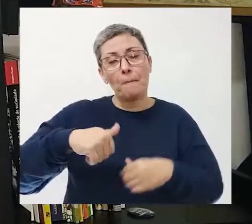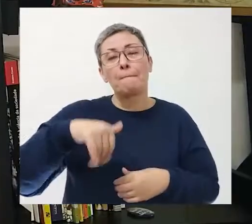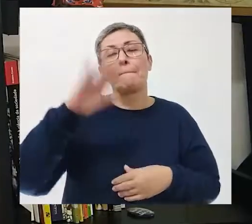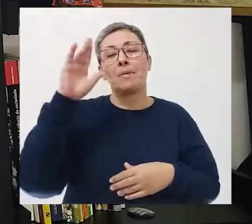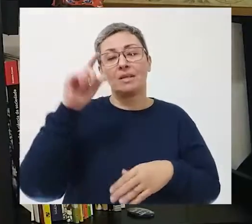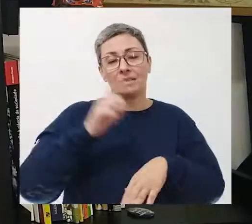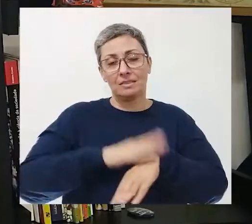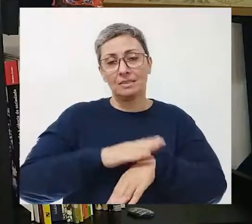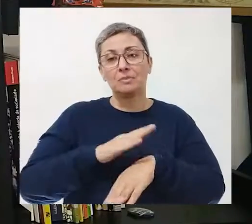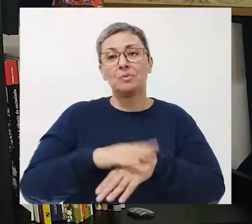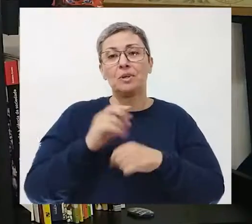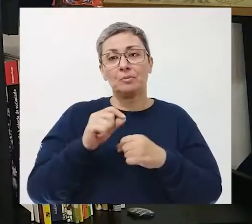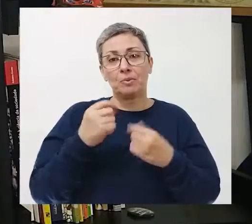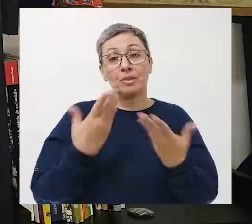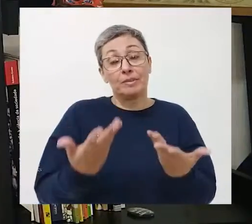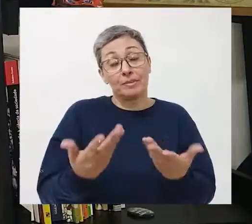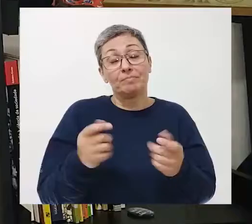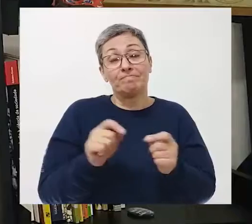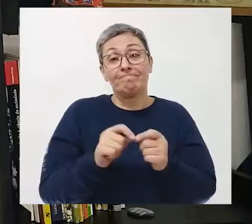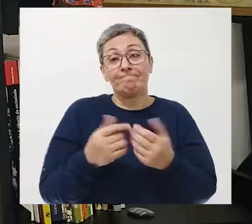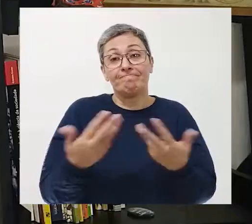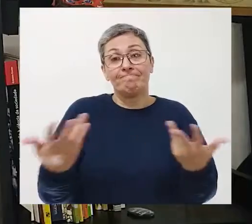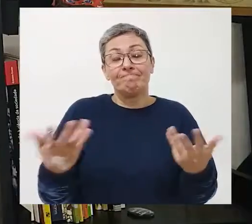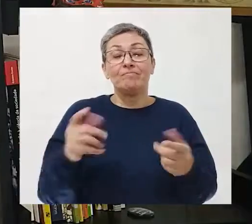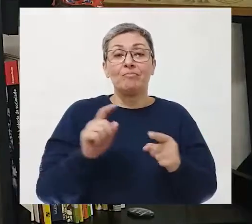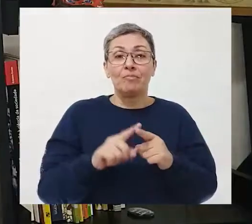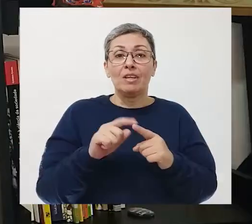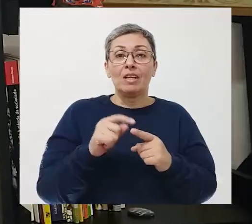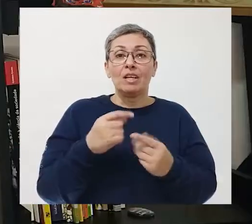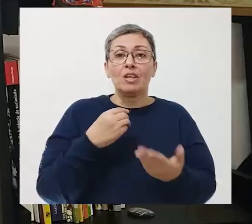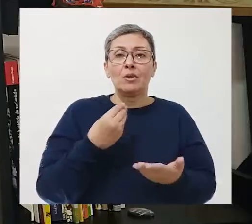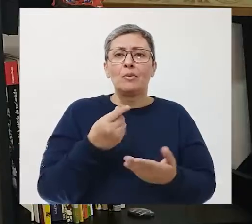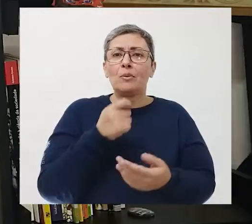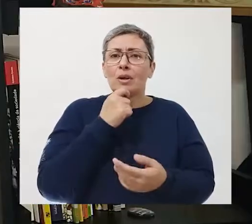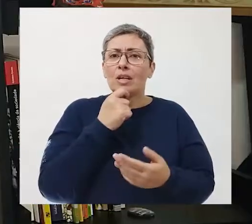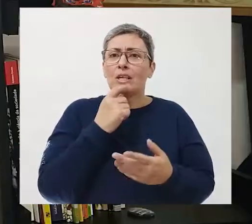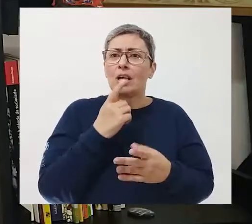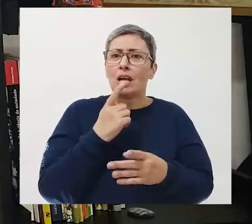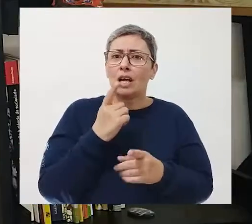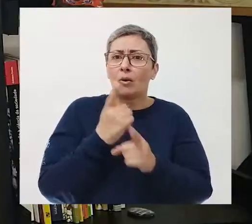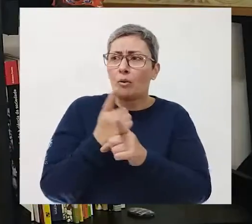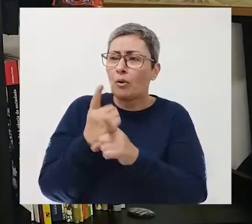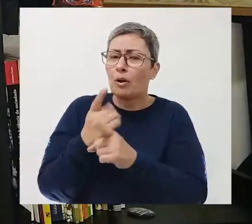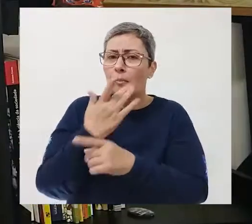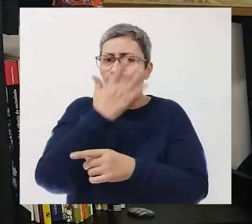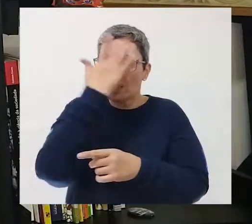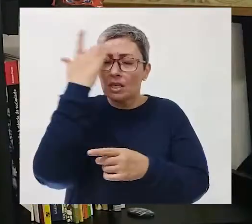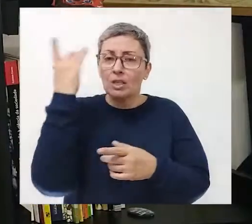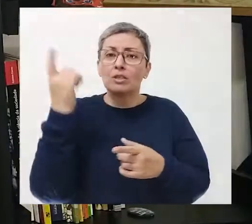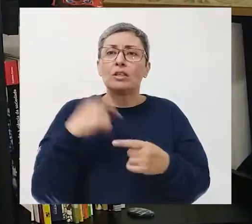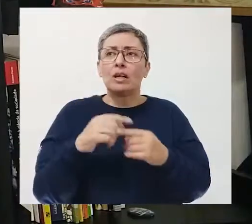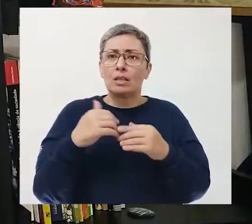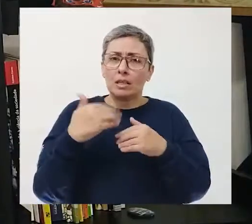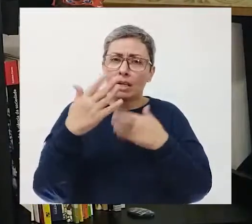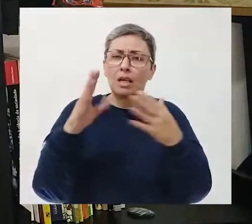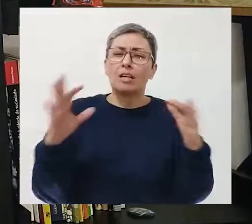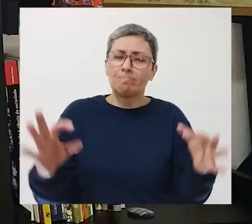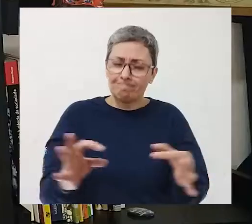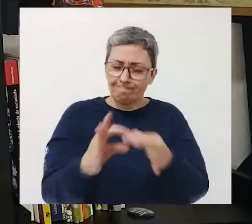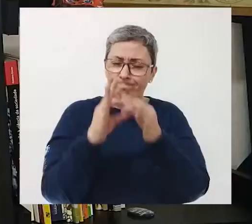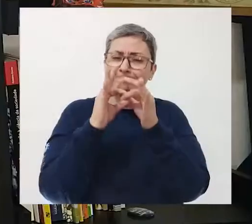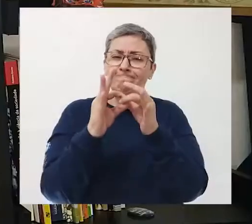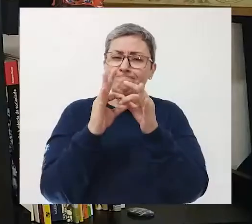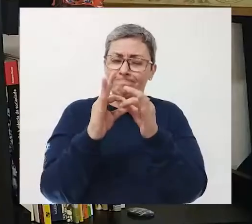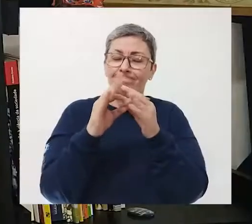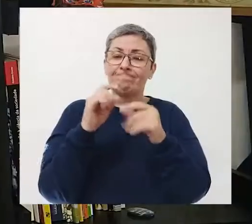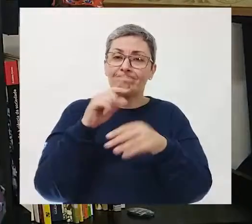tempo, apesar de todos os pesares. A gente ainda encontra muitas pessoas que estão bem engajadas